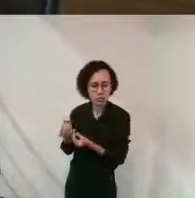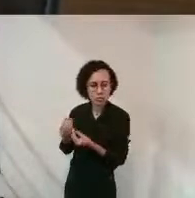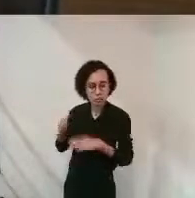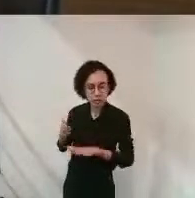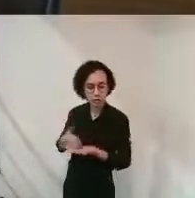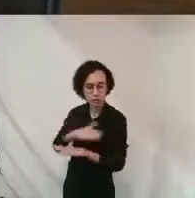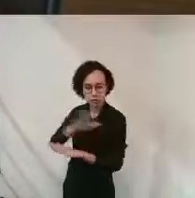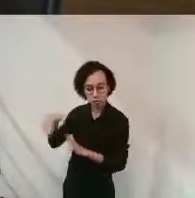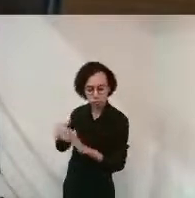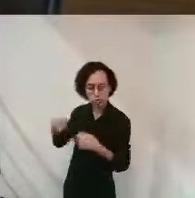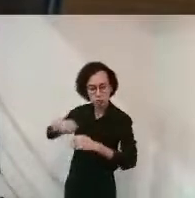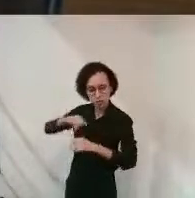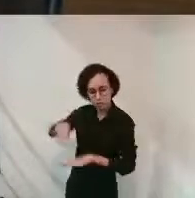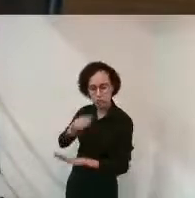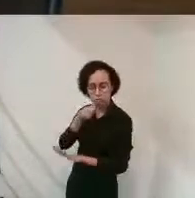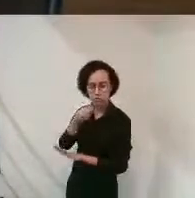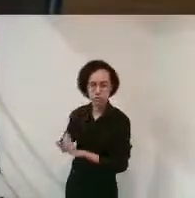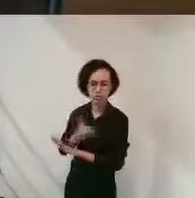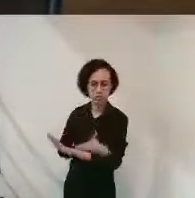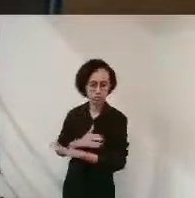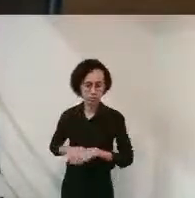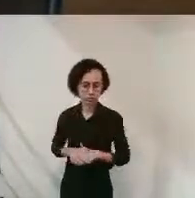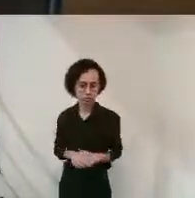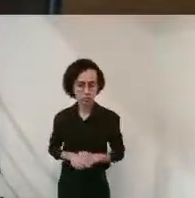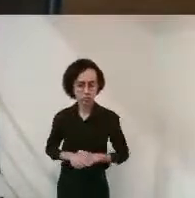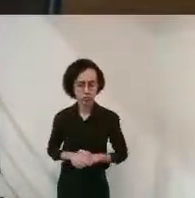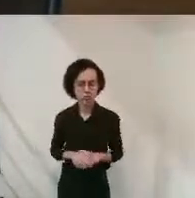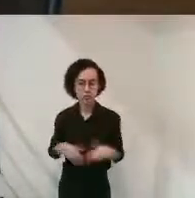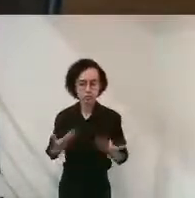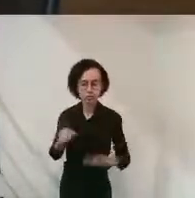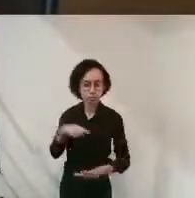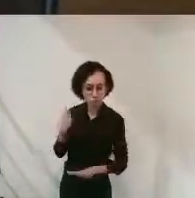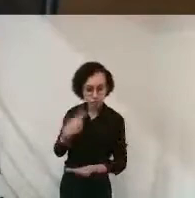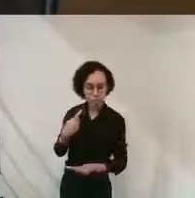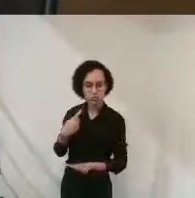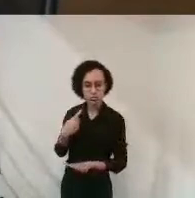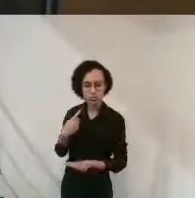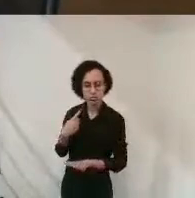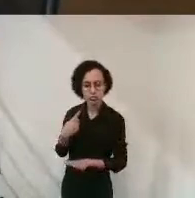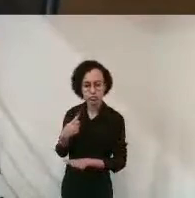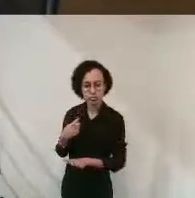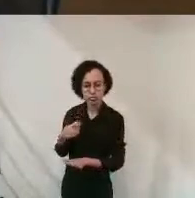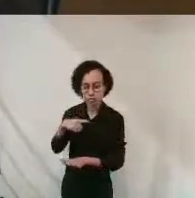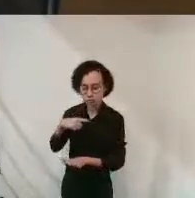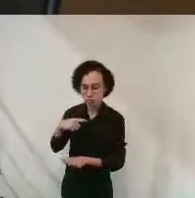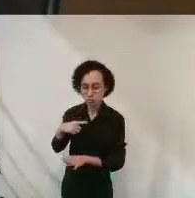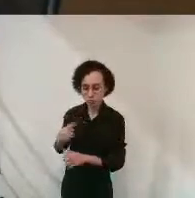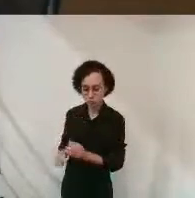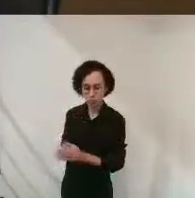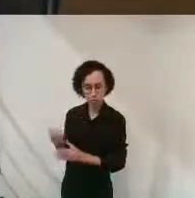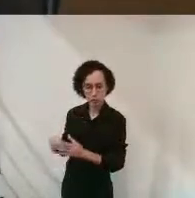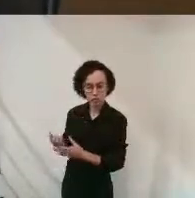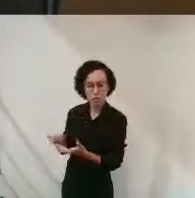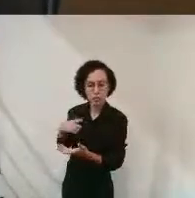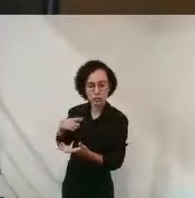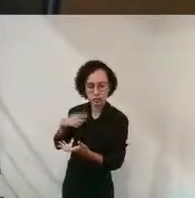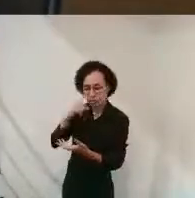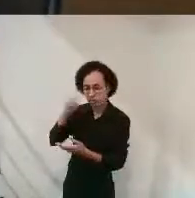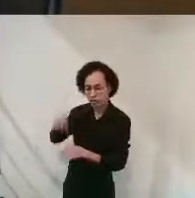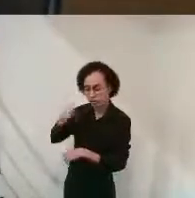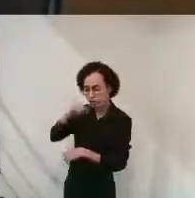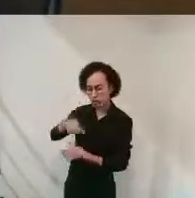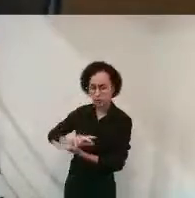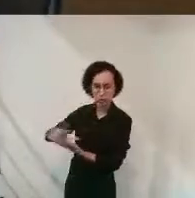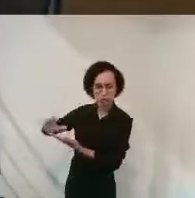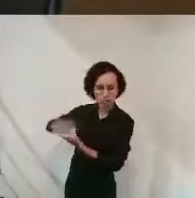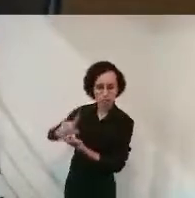que ser aproveitado. E nós produzimos muito lixo. Como disse o nosso conselheiro,